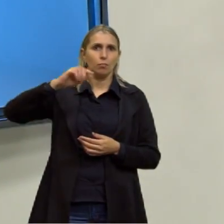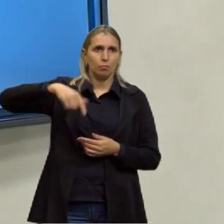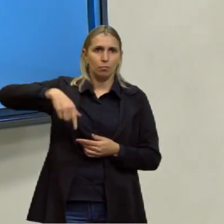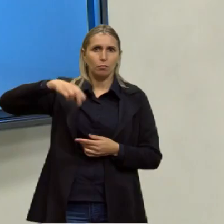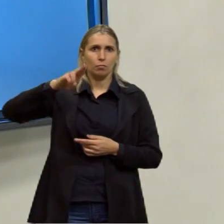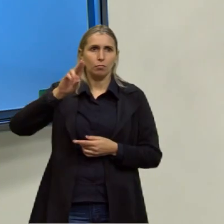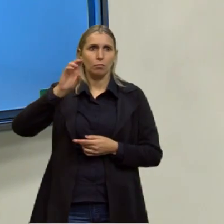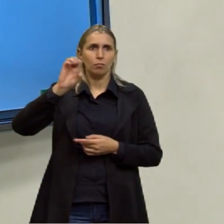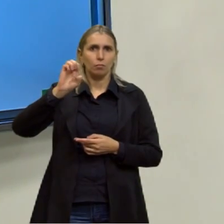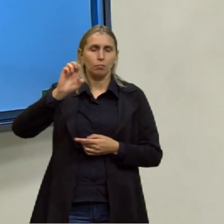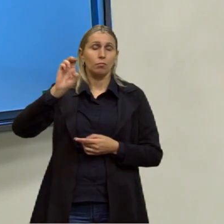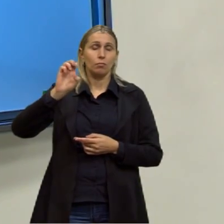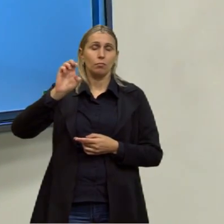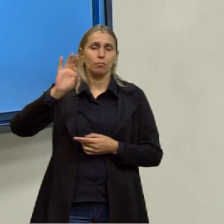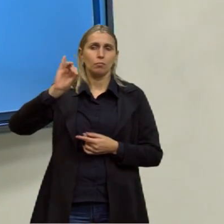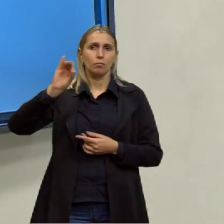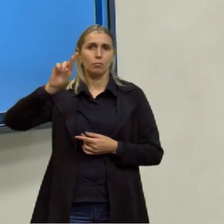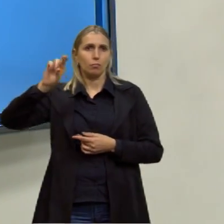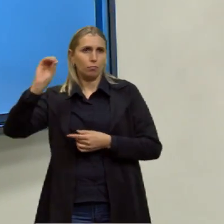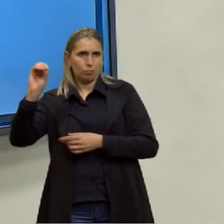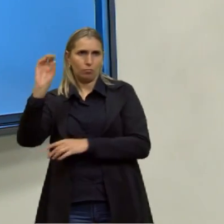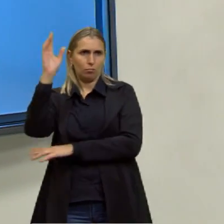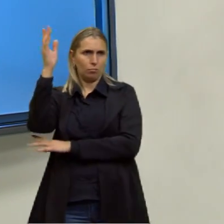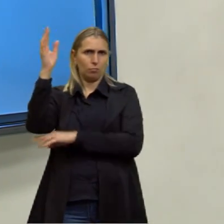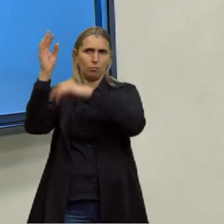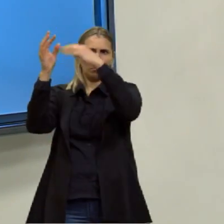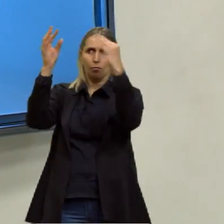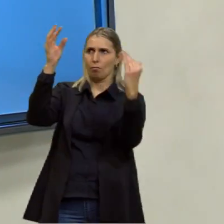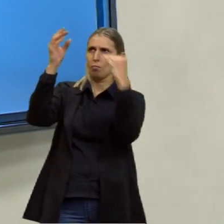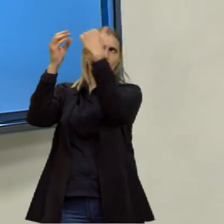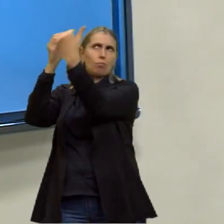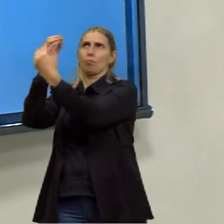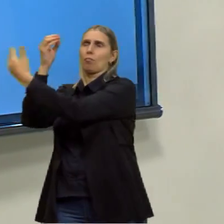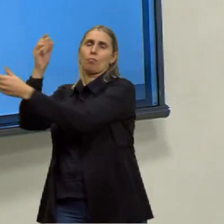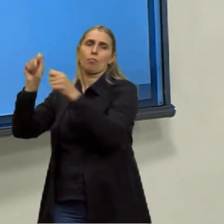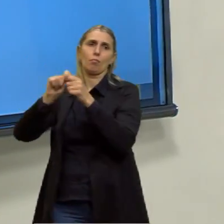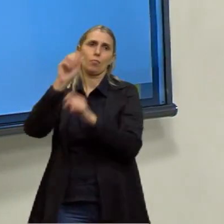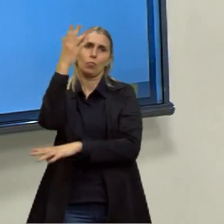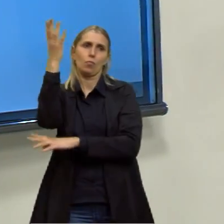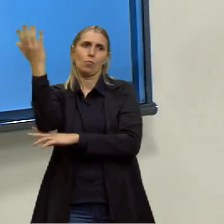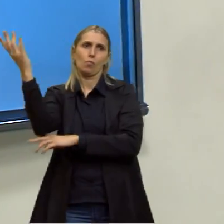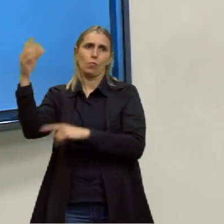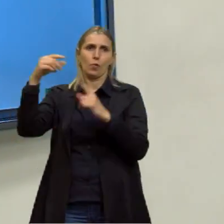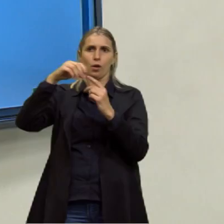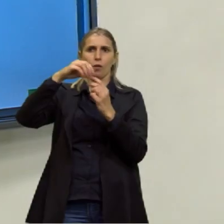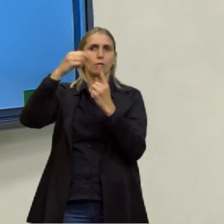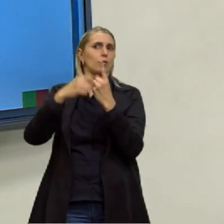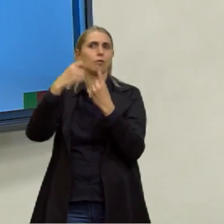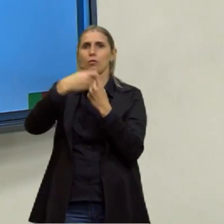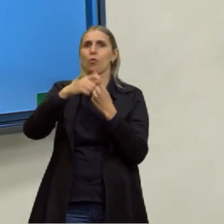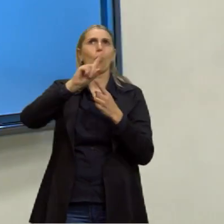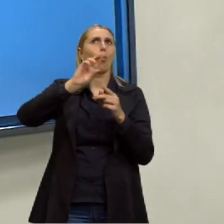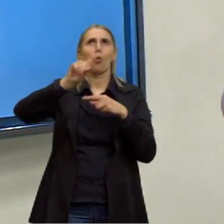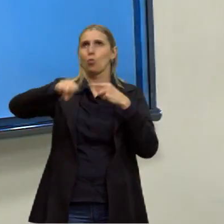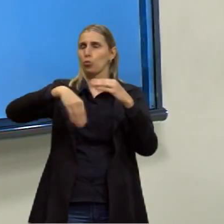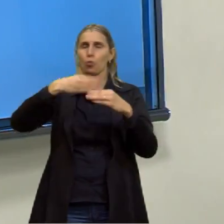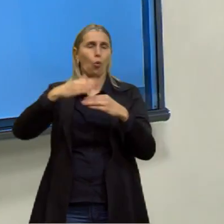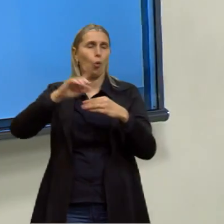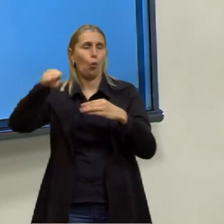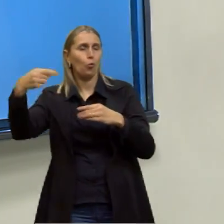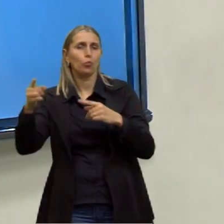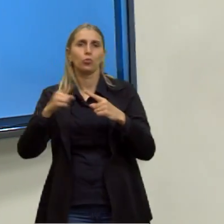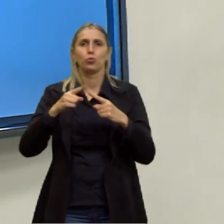você não vão pensar numa bananeira vocês não vão pensar numa figueira numa